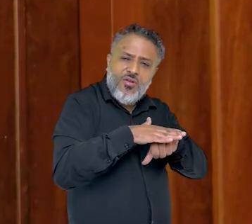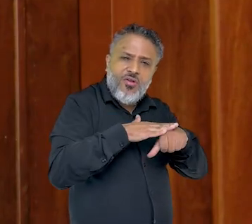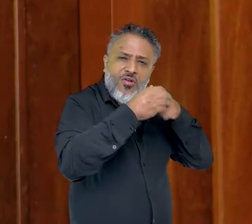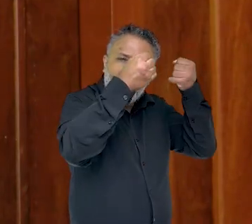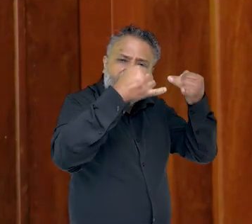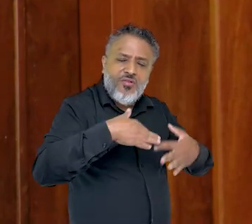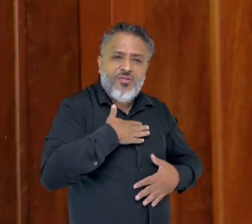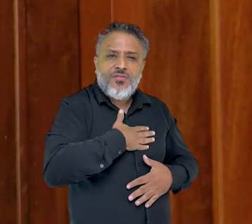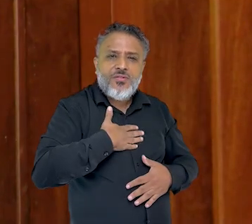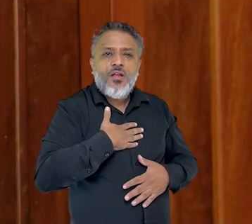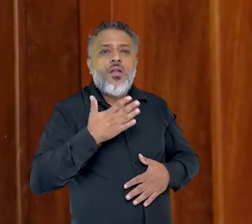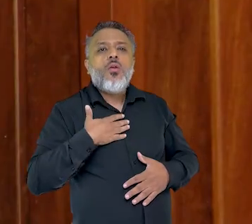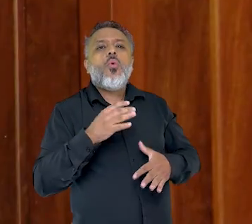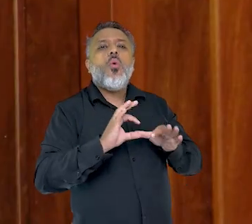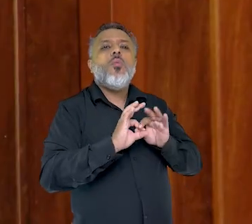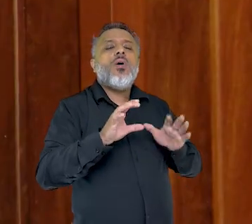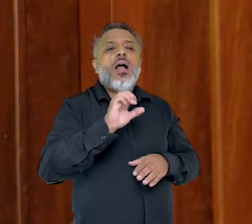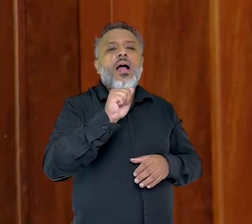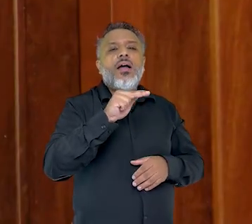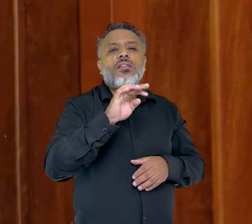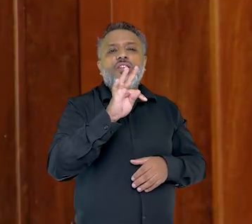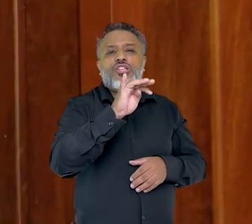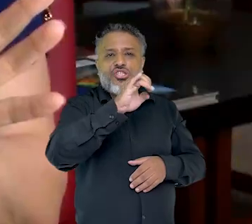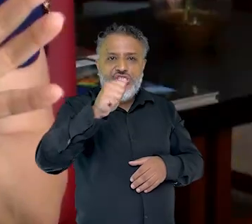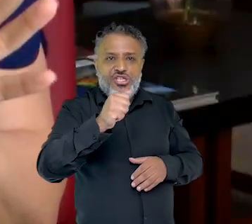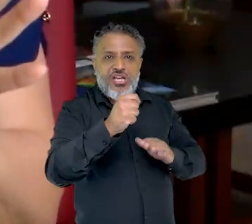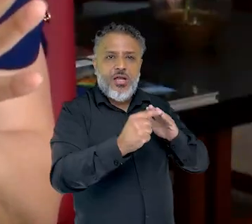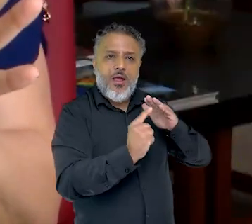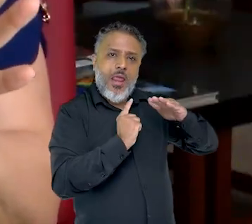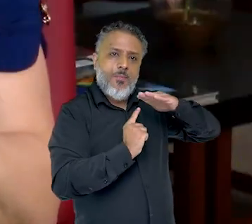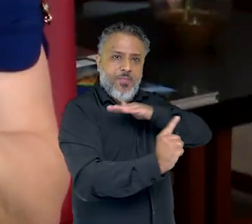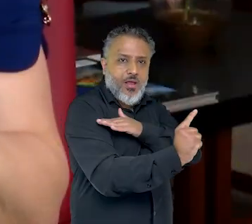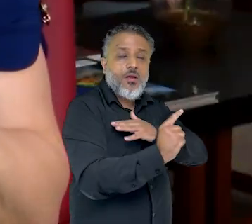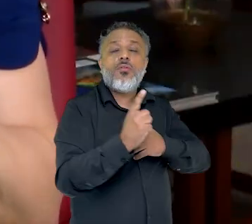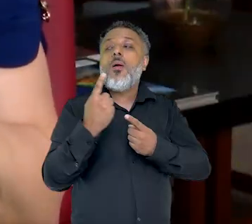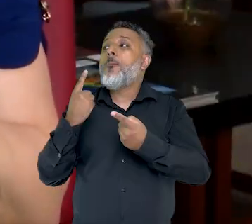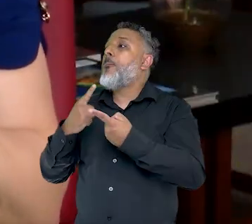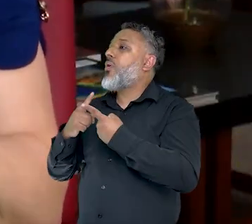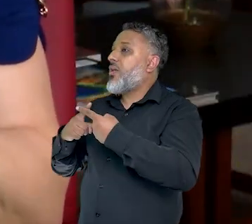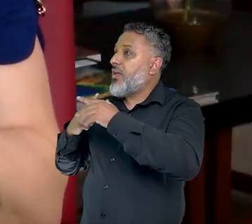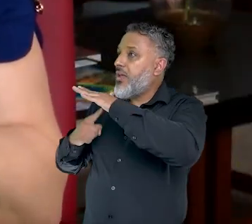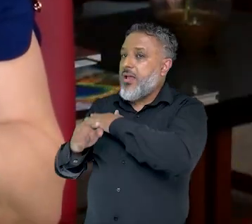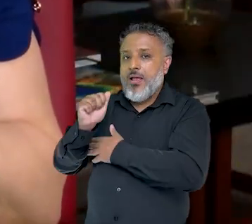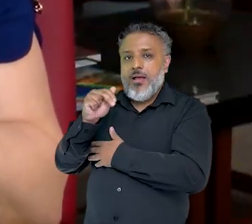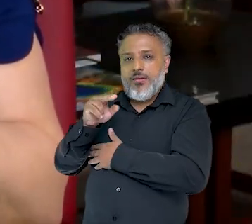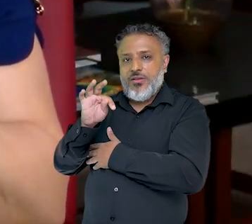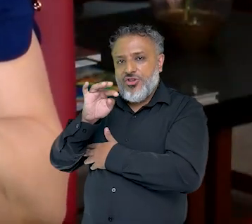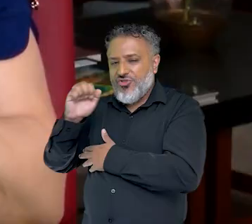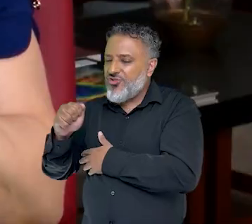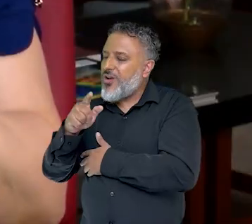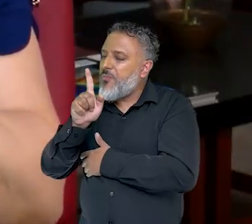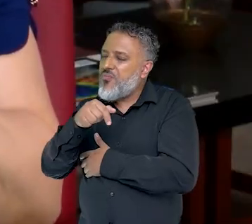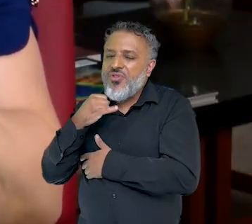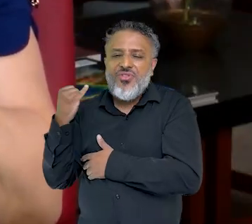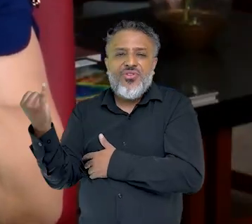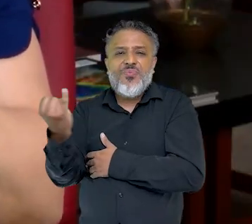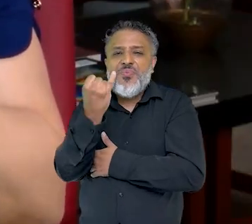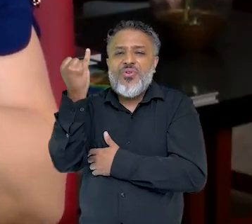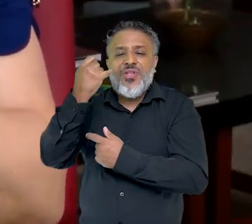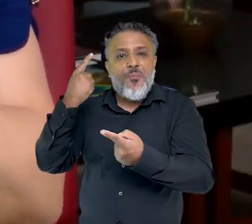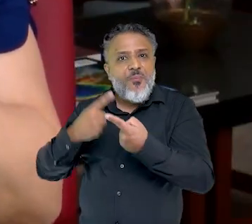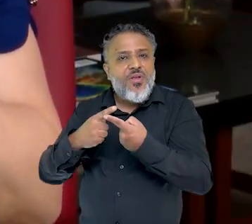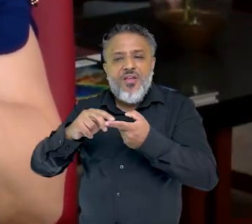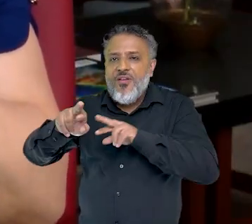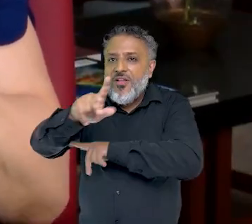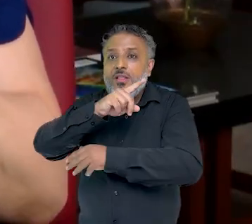sobre anistia migratória. Por que ela é importante? A anistia migratória é extremamente importante. Infelizmente, houve veto